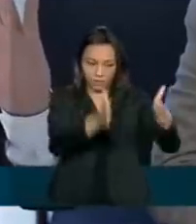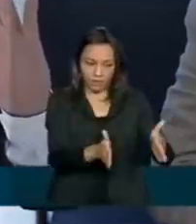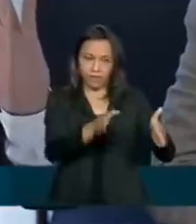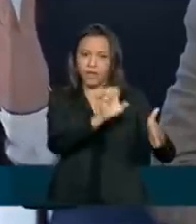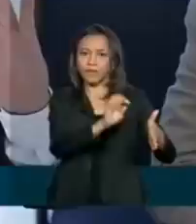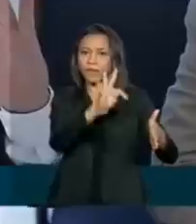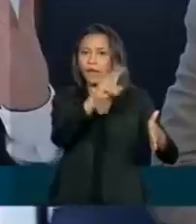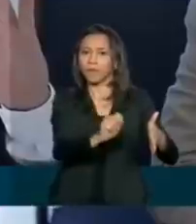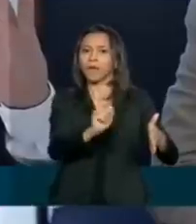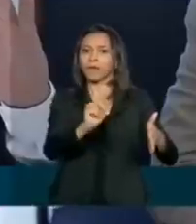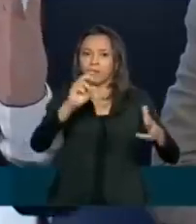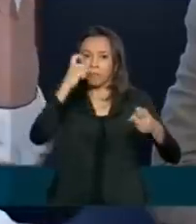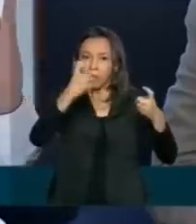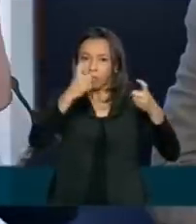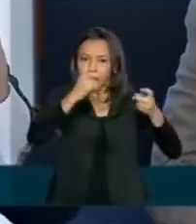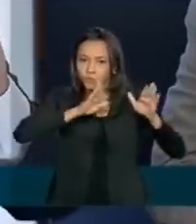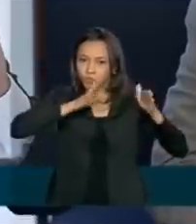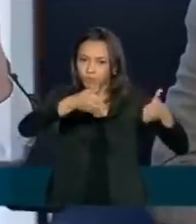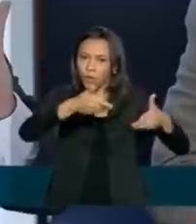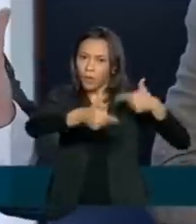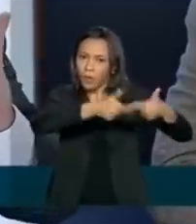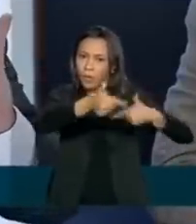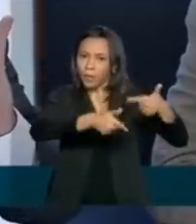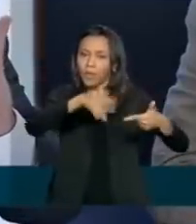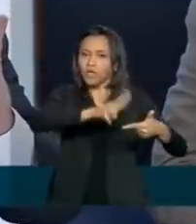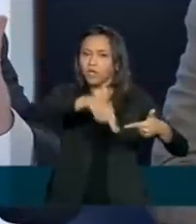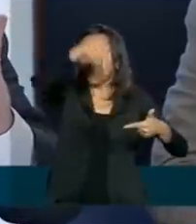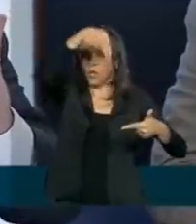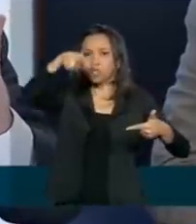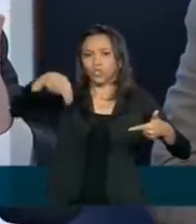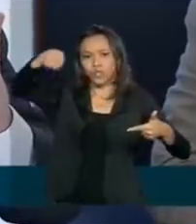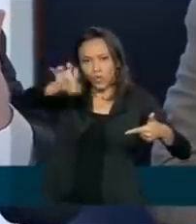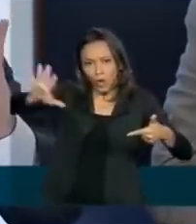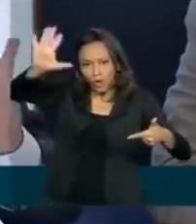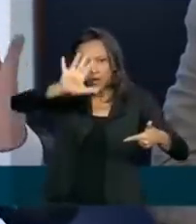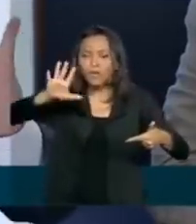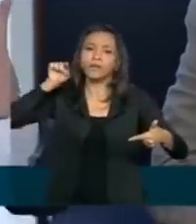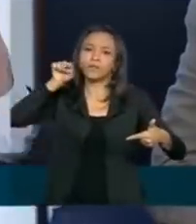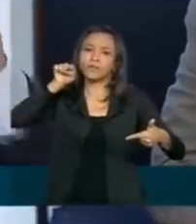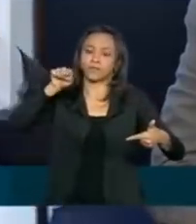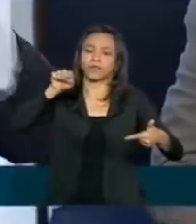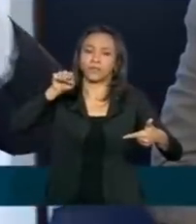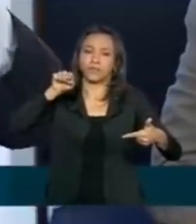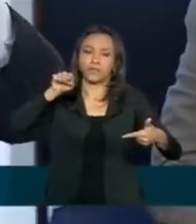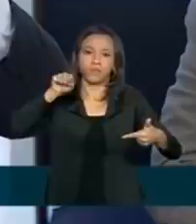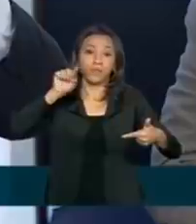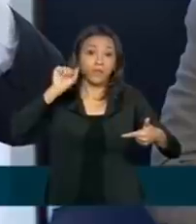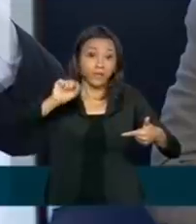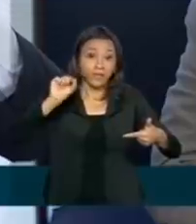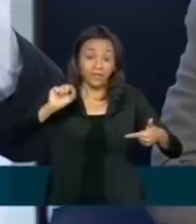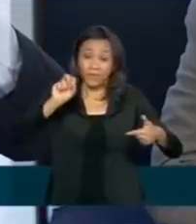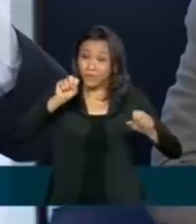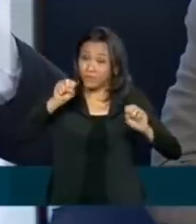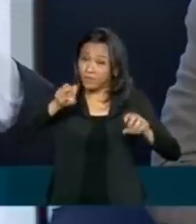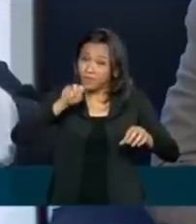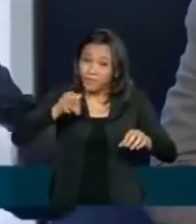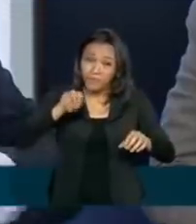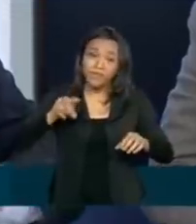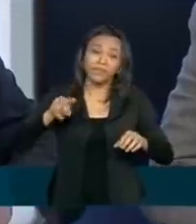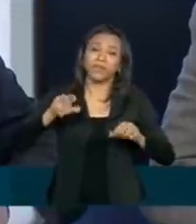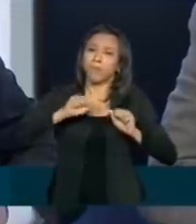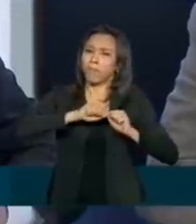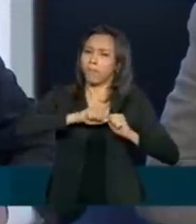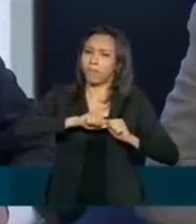e Nordeste, com relação ao inverno do Norte e Nordeste, ligação viral que vem do